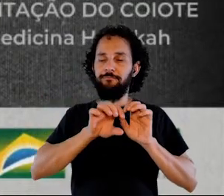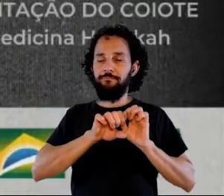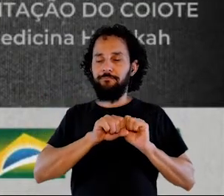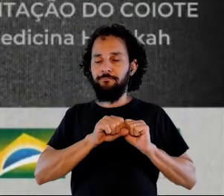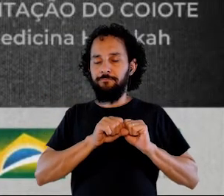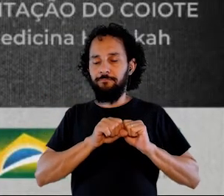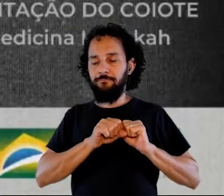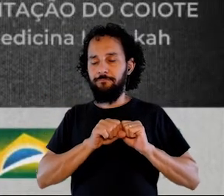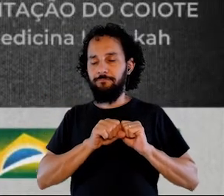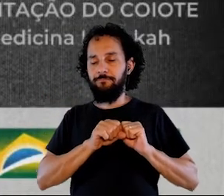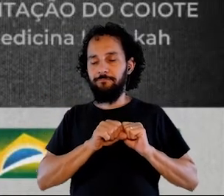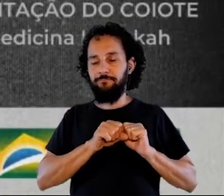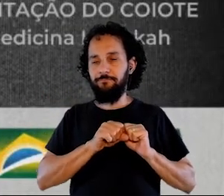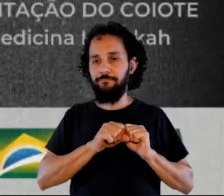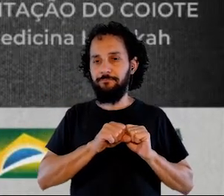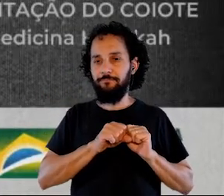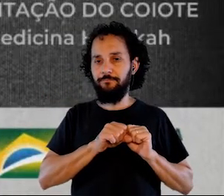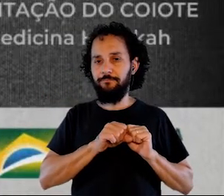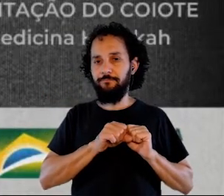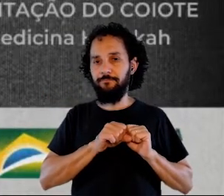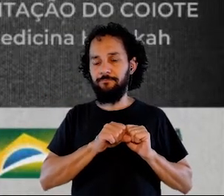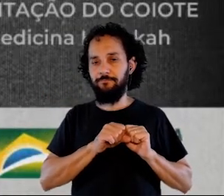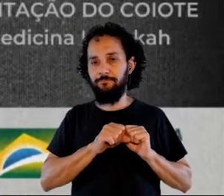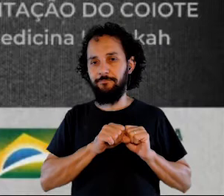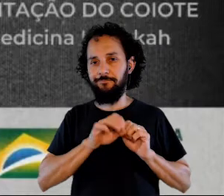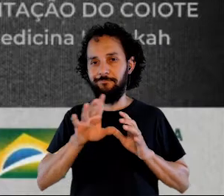e o sarcasmo toma conta.